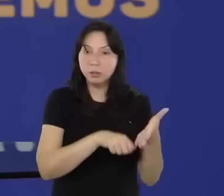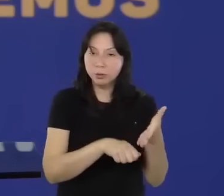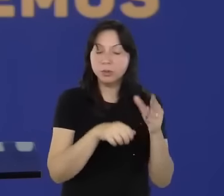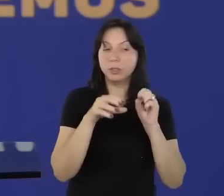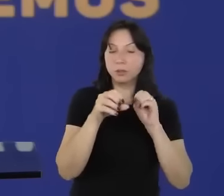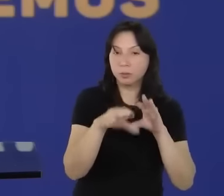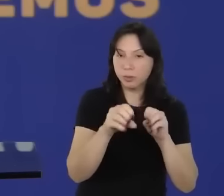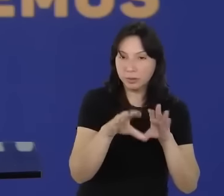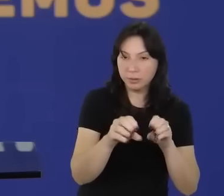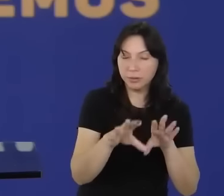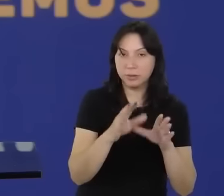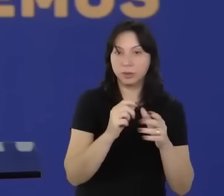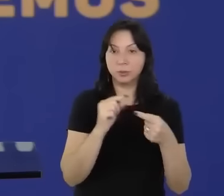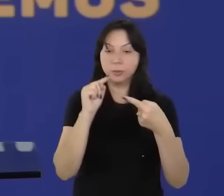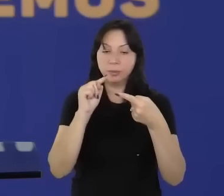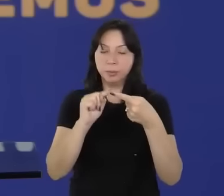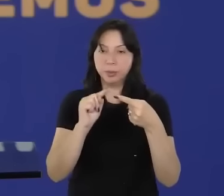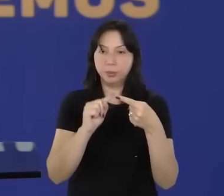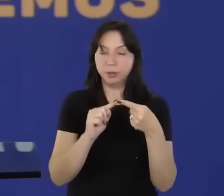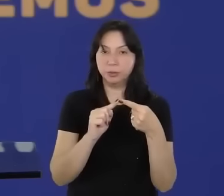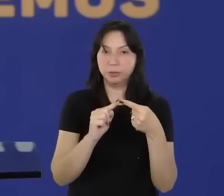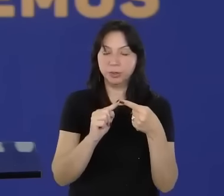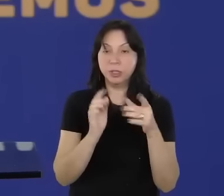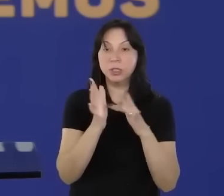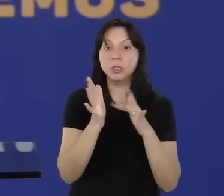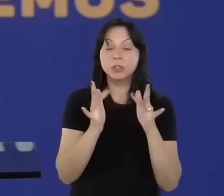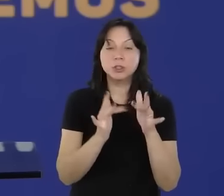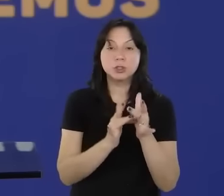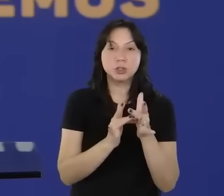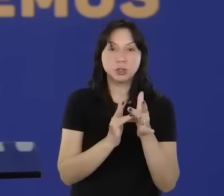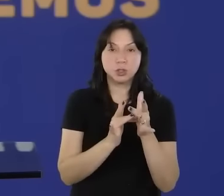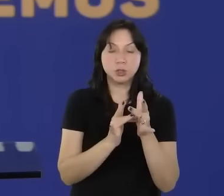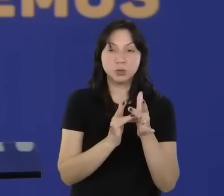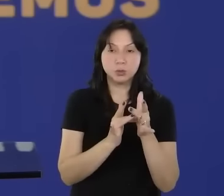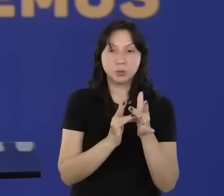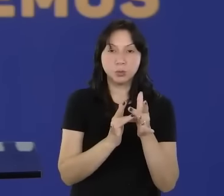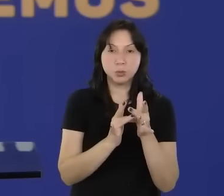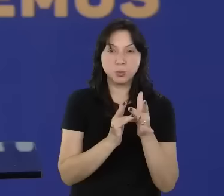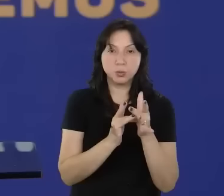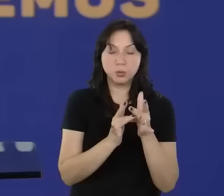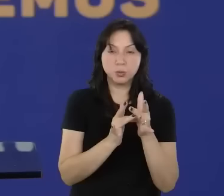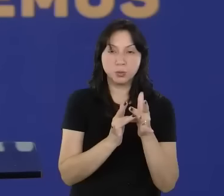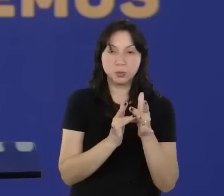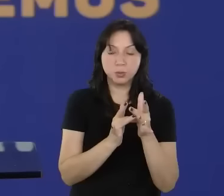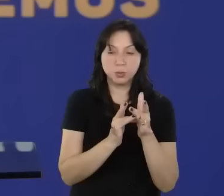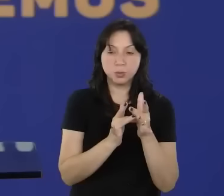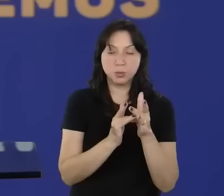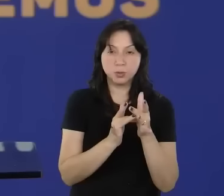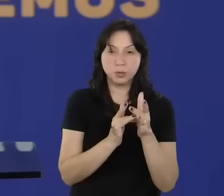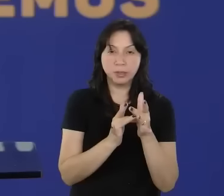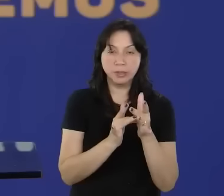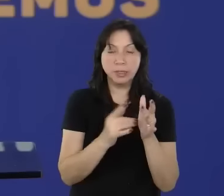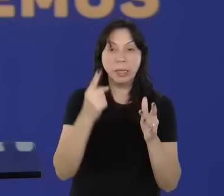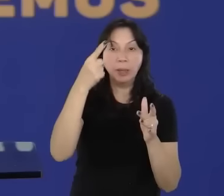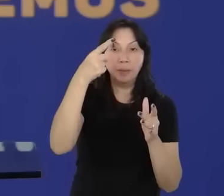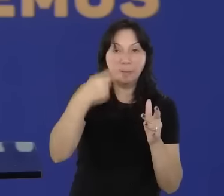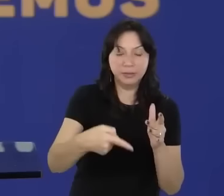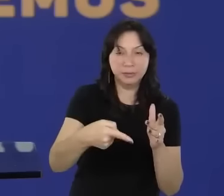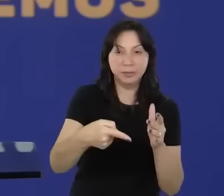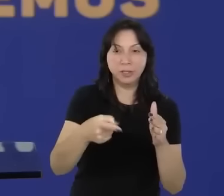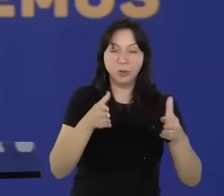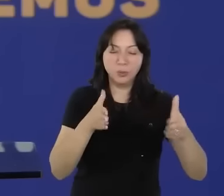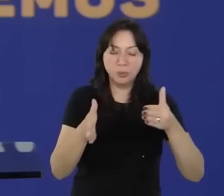agora a elencar primeiro quando Jesus nos empurra para o miolo da Tempestade confira